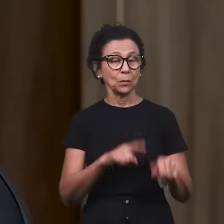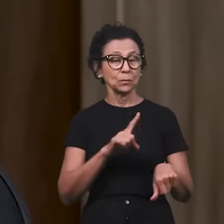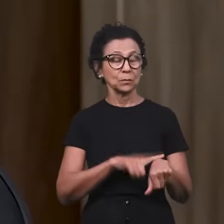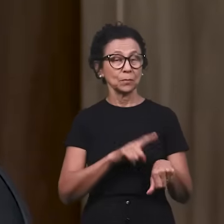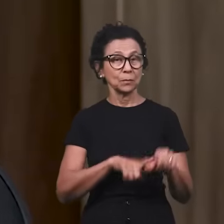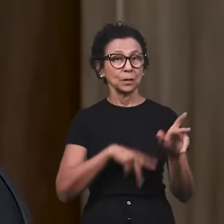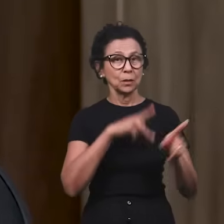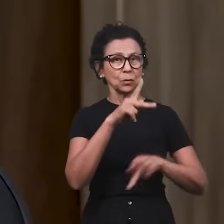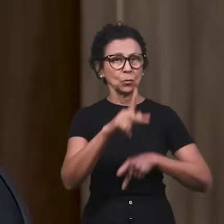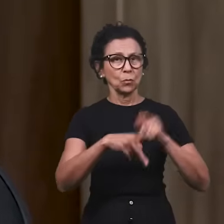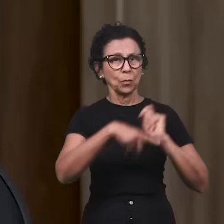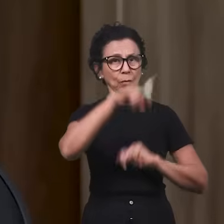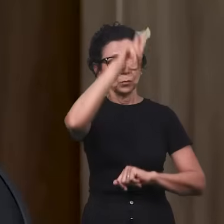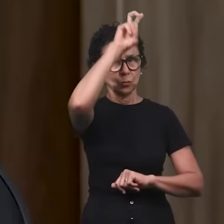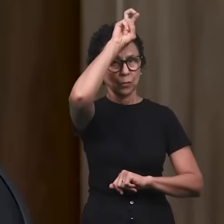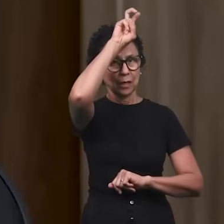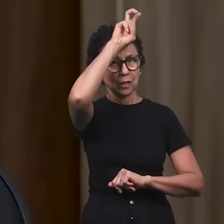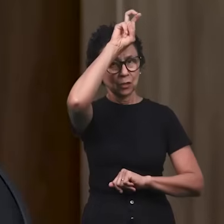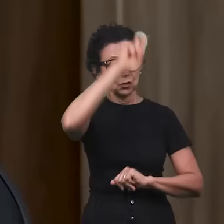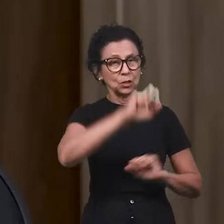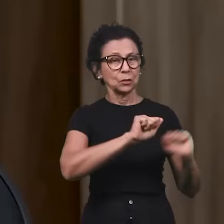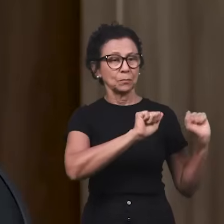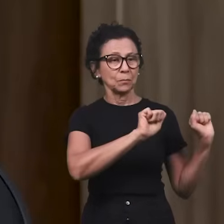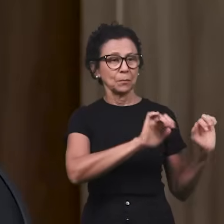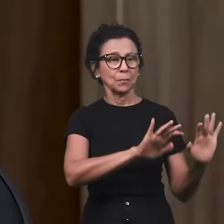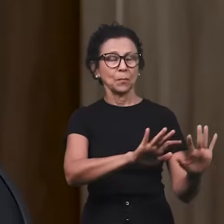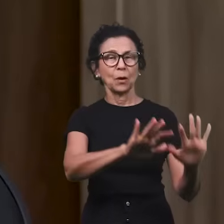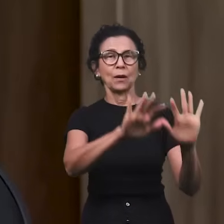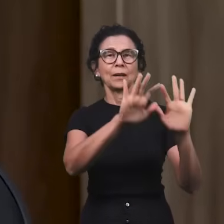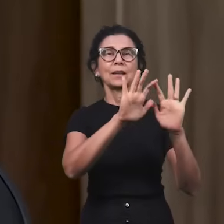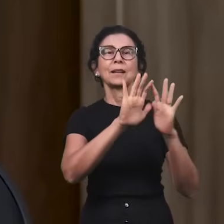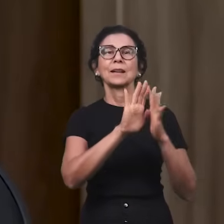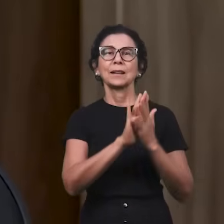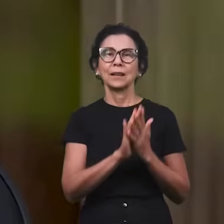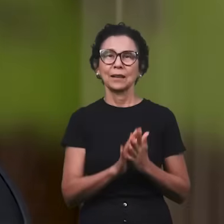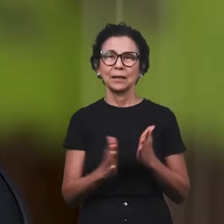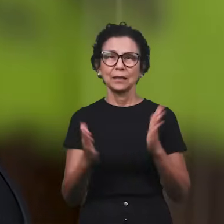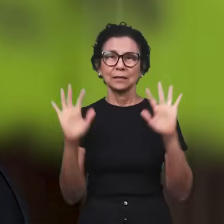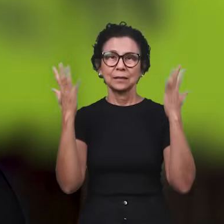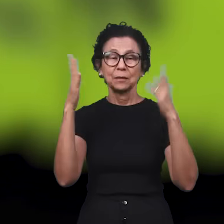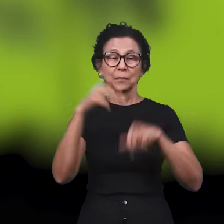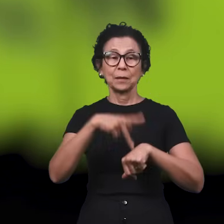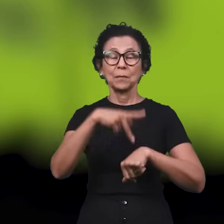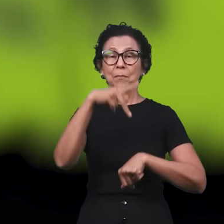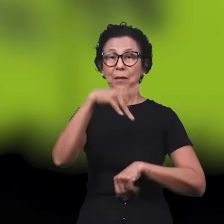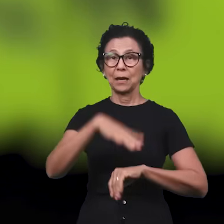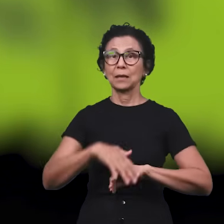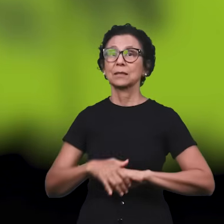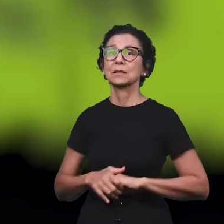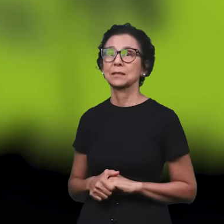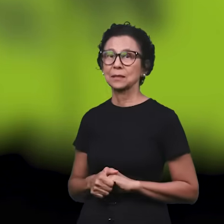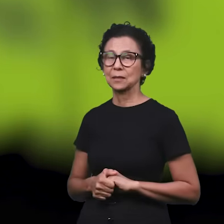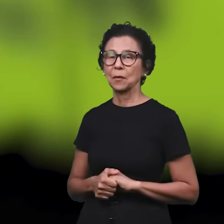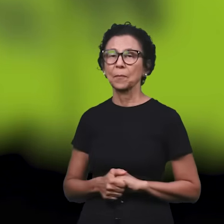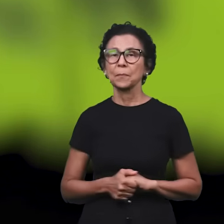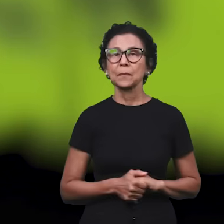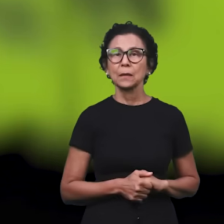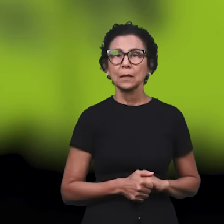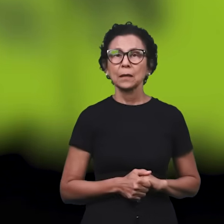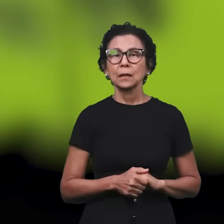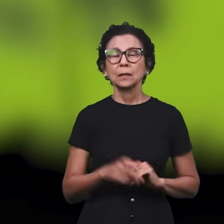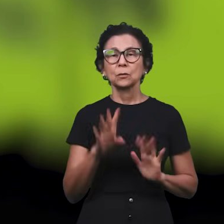Egito na celebração da Páscoa. E a orientação do Senhor diz: e este dia vos será